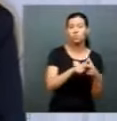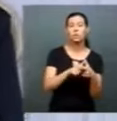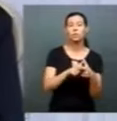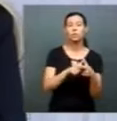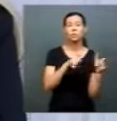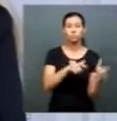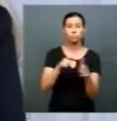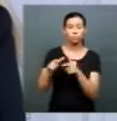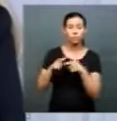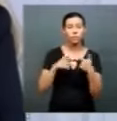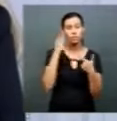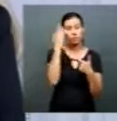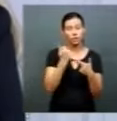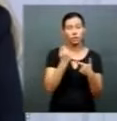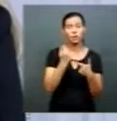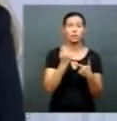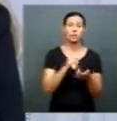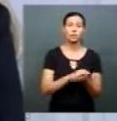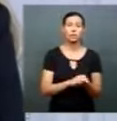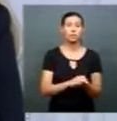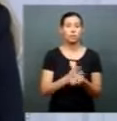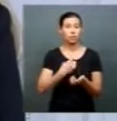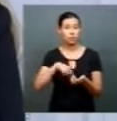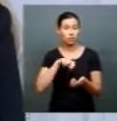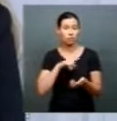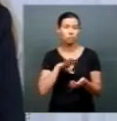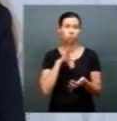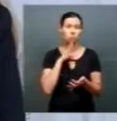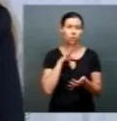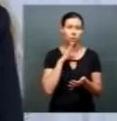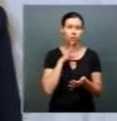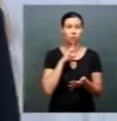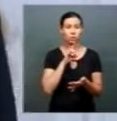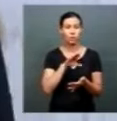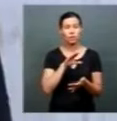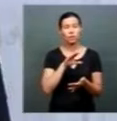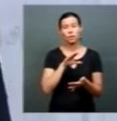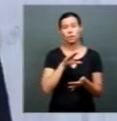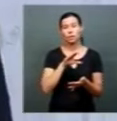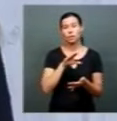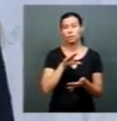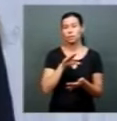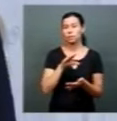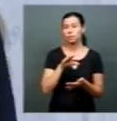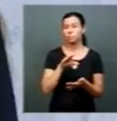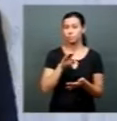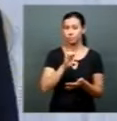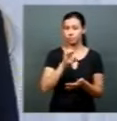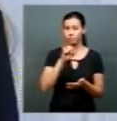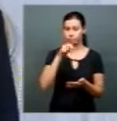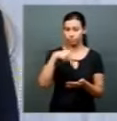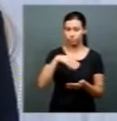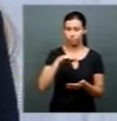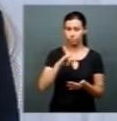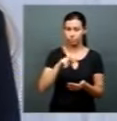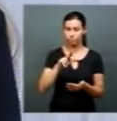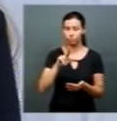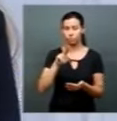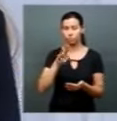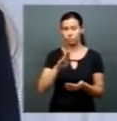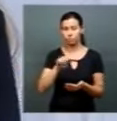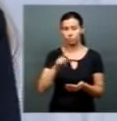conhecimento, porque a gente trabalha muito em rede, não só nas incubadoras, mas no movimento de startups, você vê que cada região também